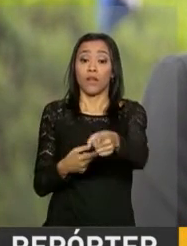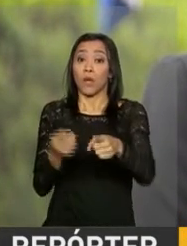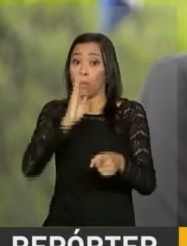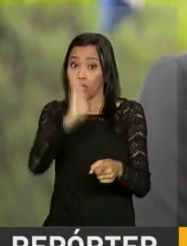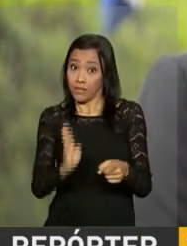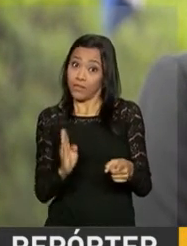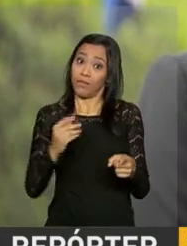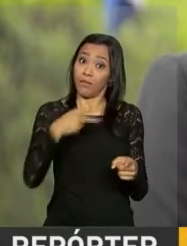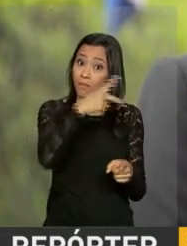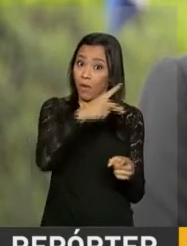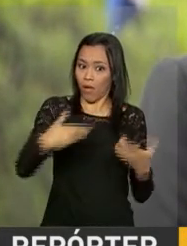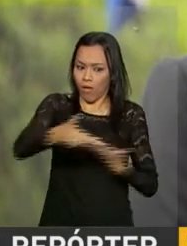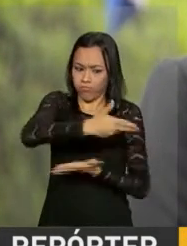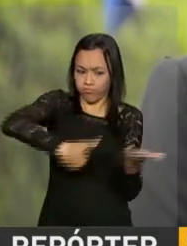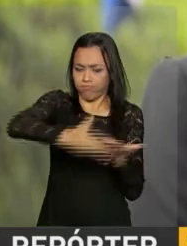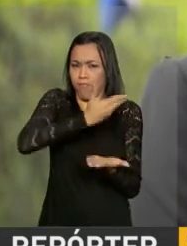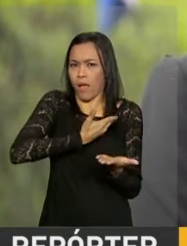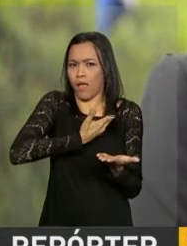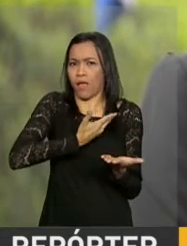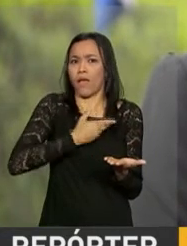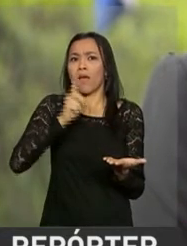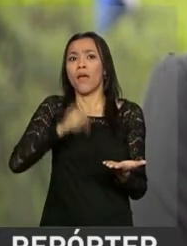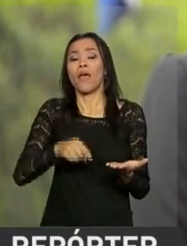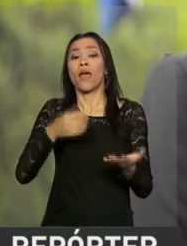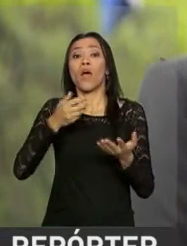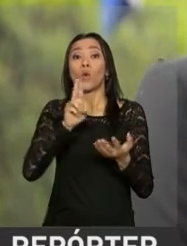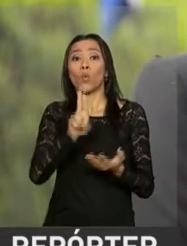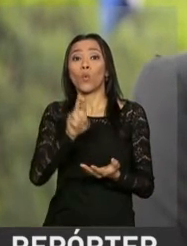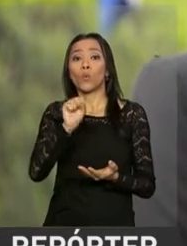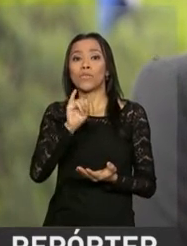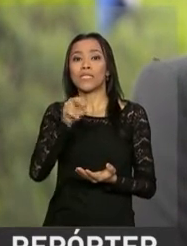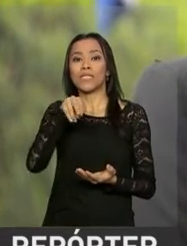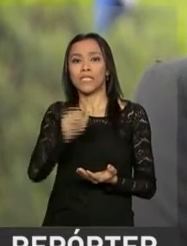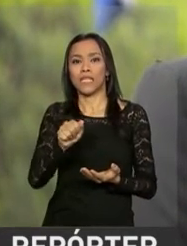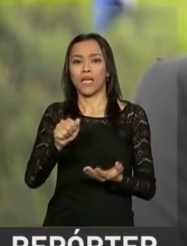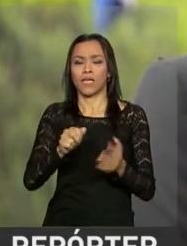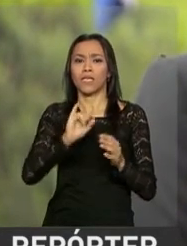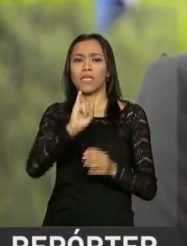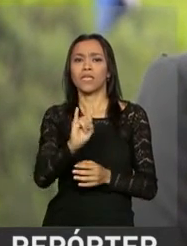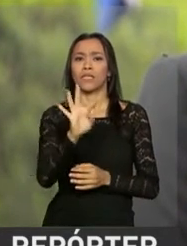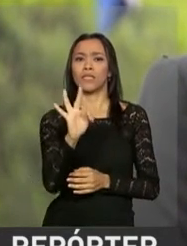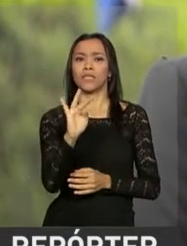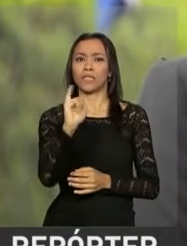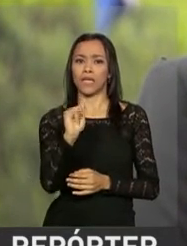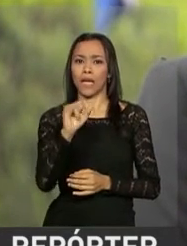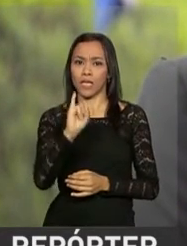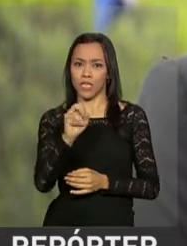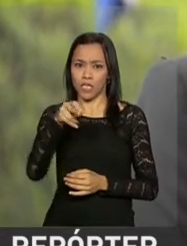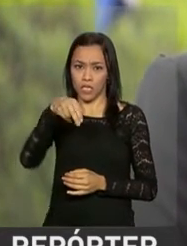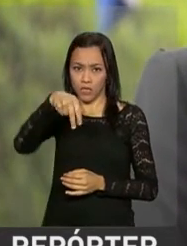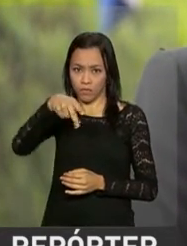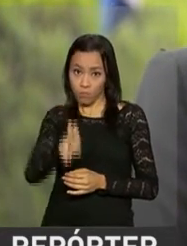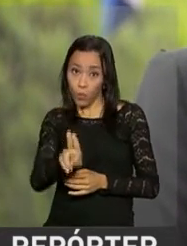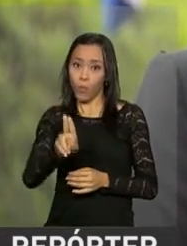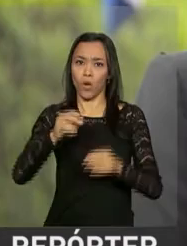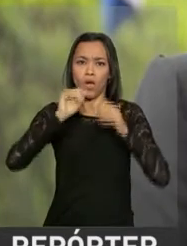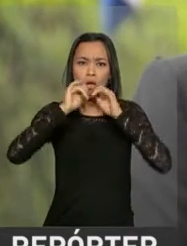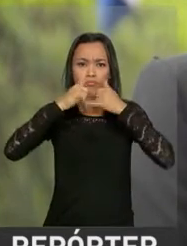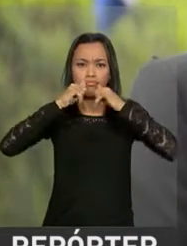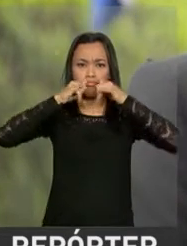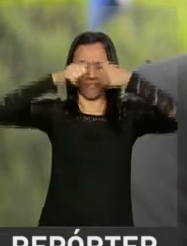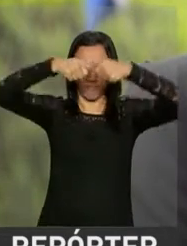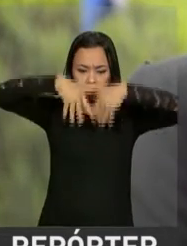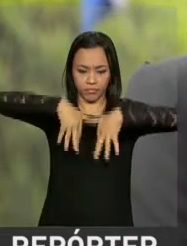Um dos exemplos dessa parceria é a usina binacional de Itaipu, a maior hidrelétrica do mundo em geração de energia. O Brasil